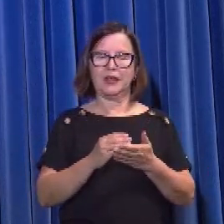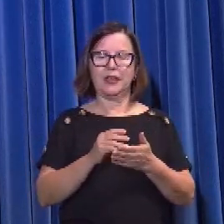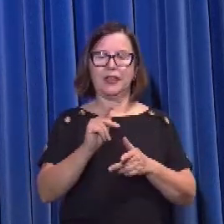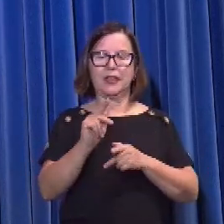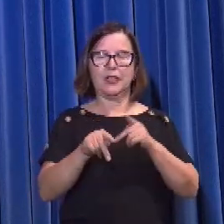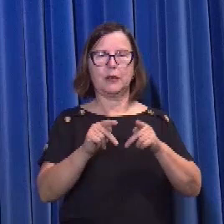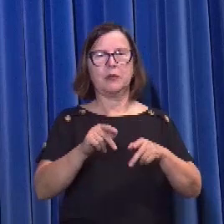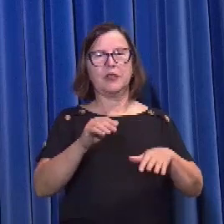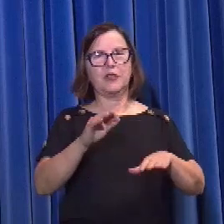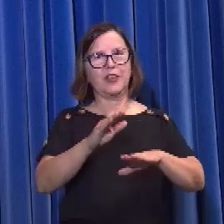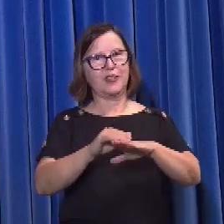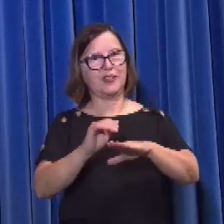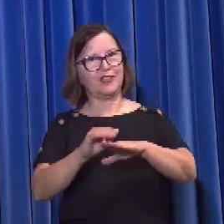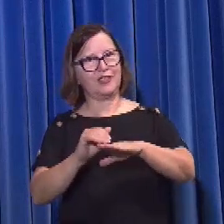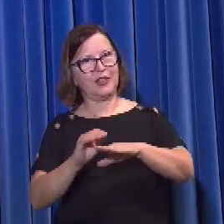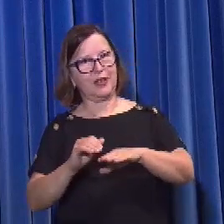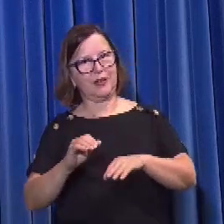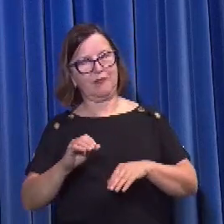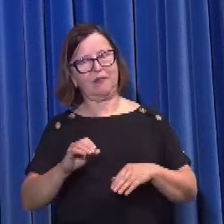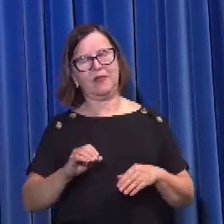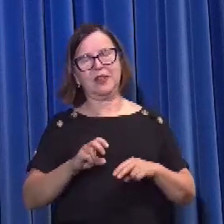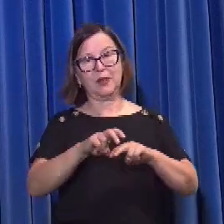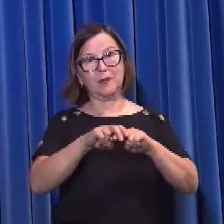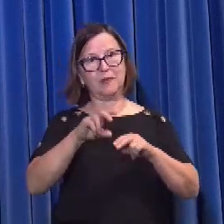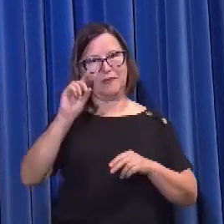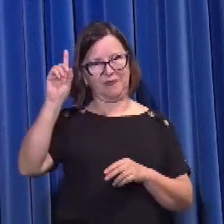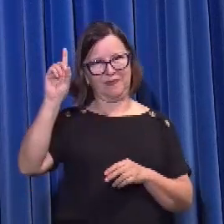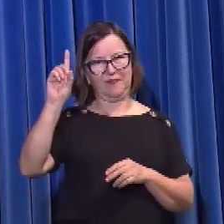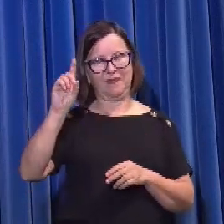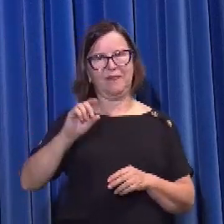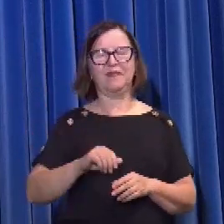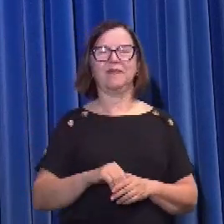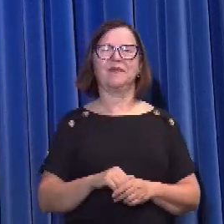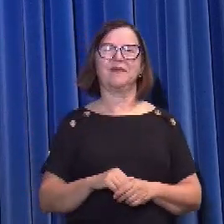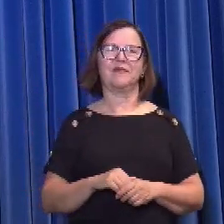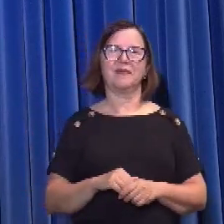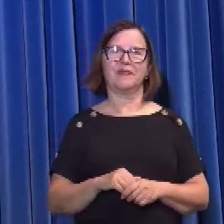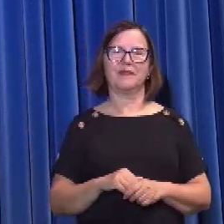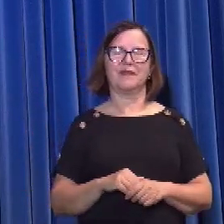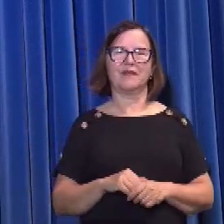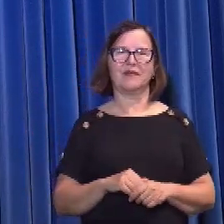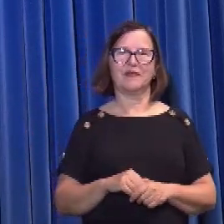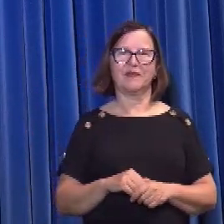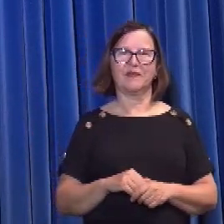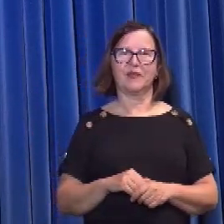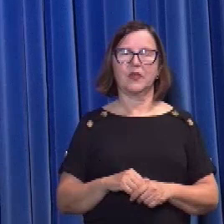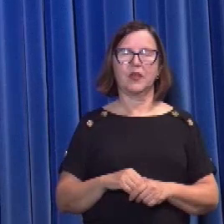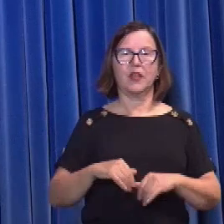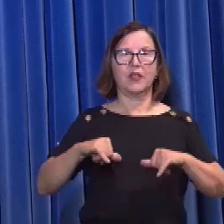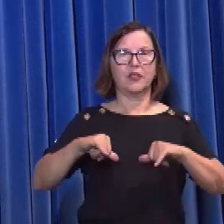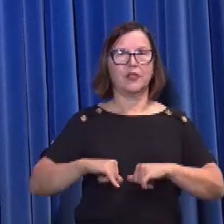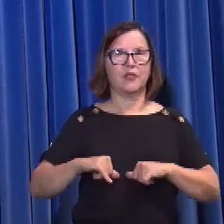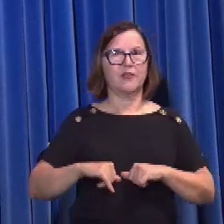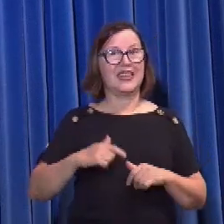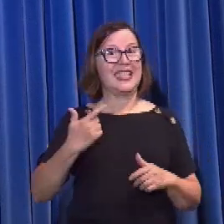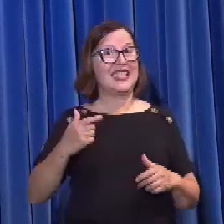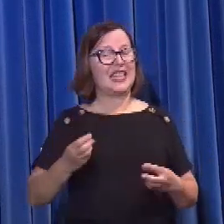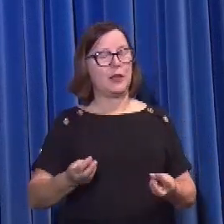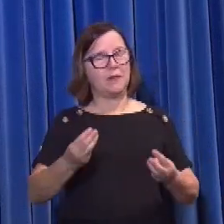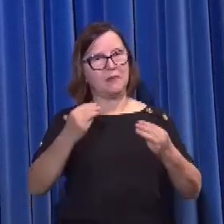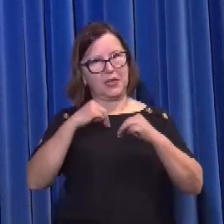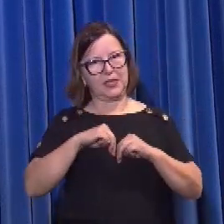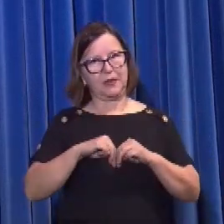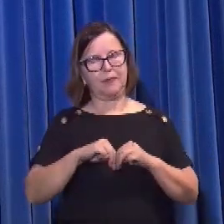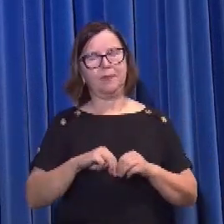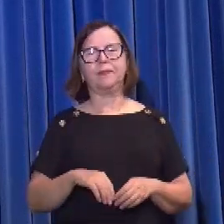O sofrimento imerecido faz parte do chamado cristão. Sofrer sem merecer.